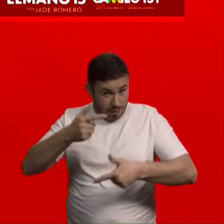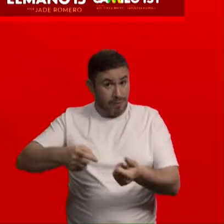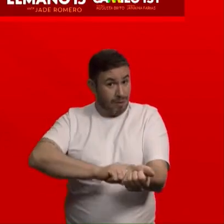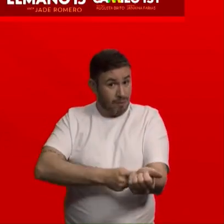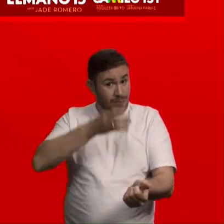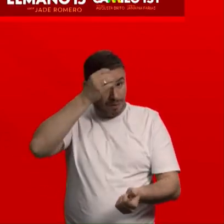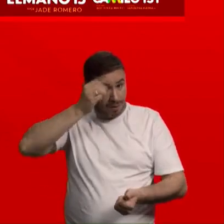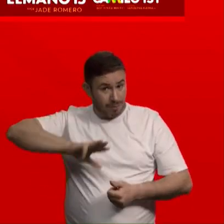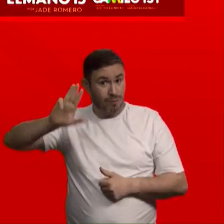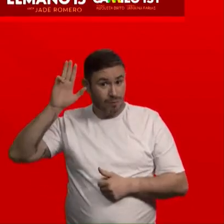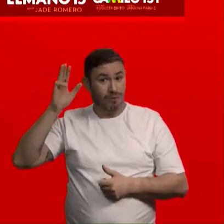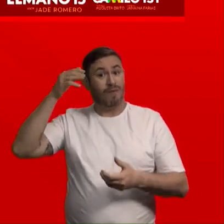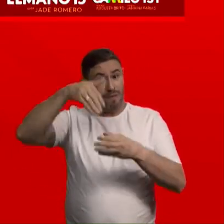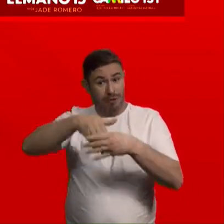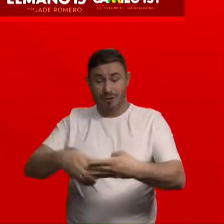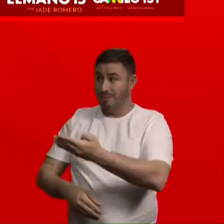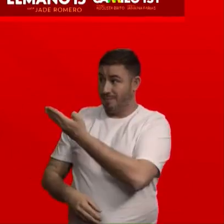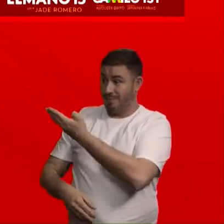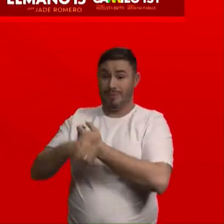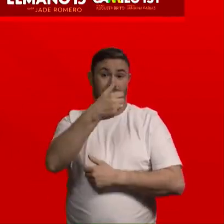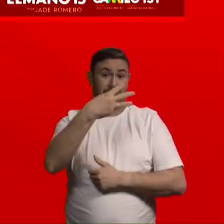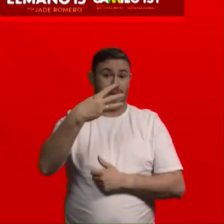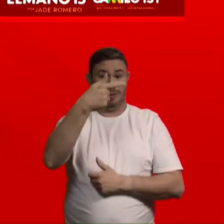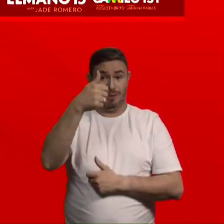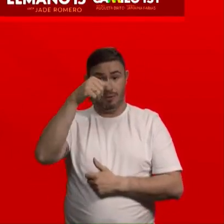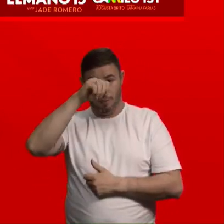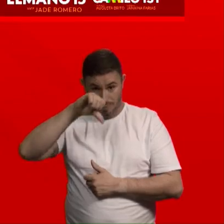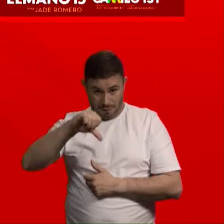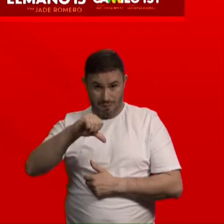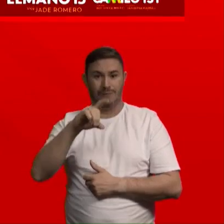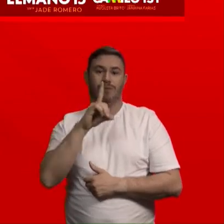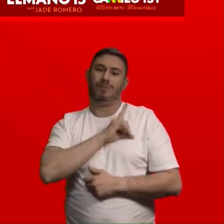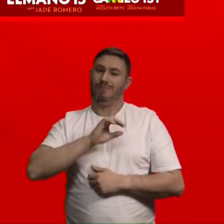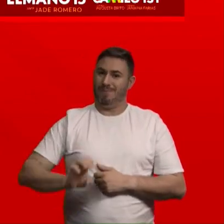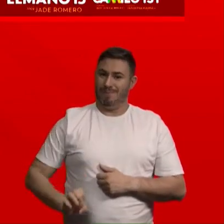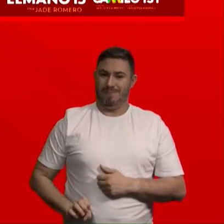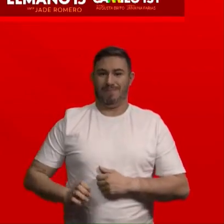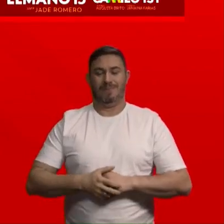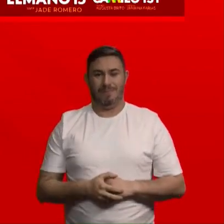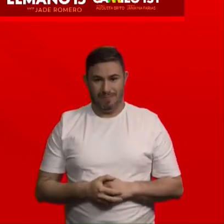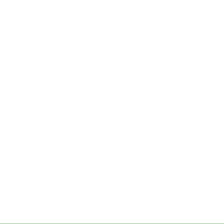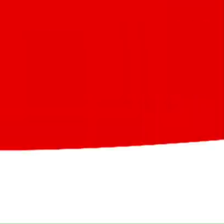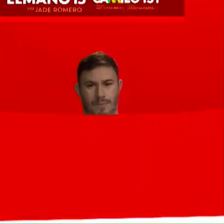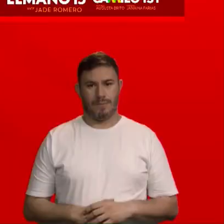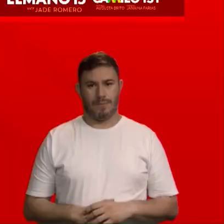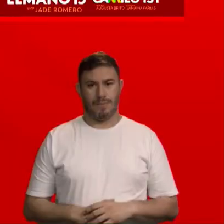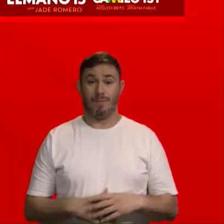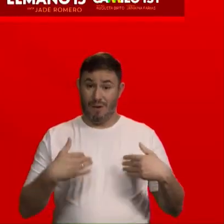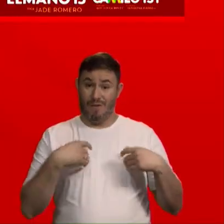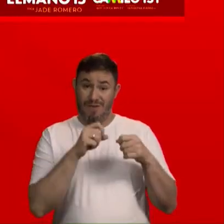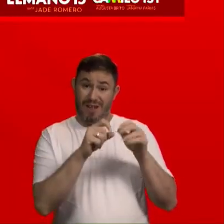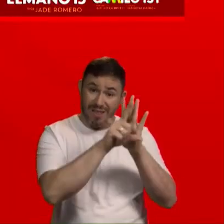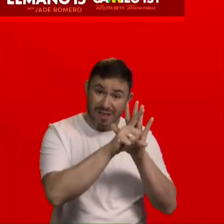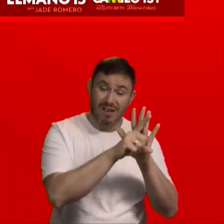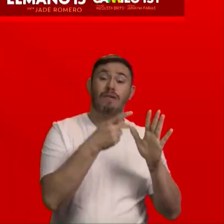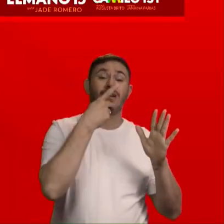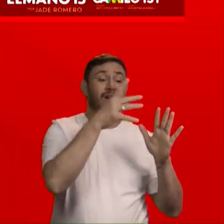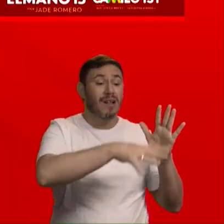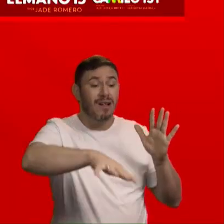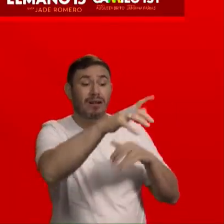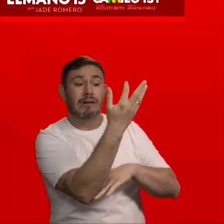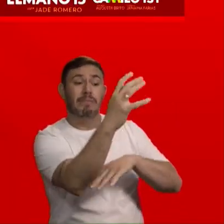o trabalho com Elmano Camilo e Lula, vote Julinho 13789 para deputado estadual. Sou autor da lei